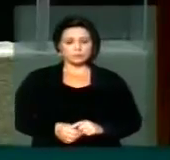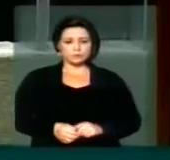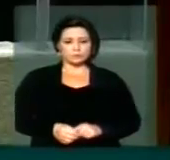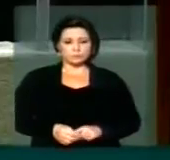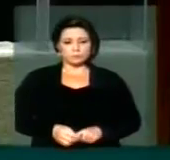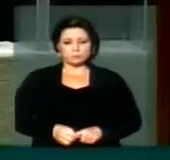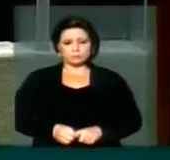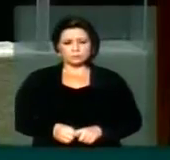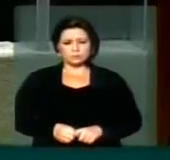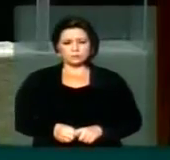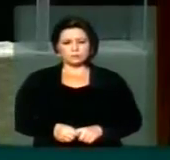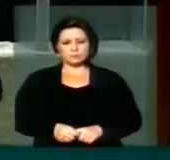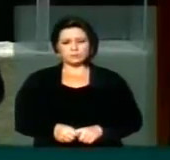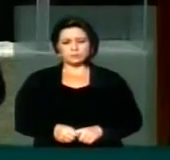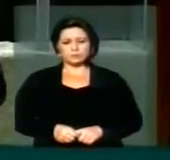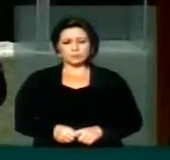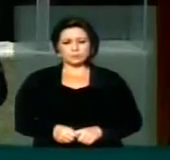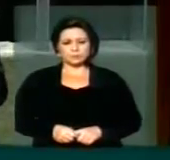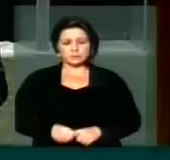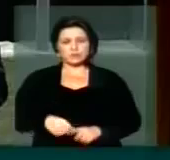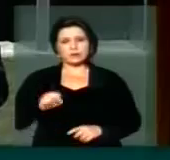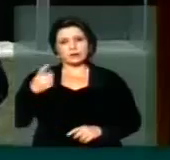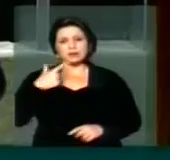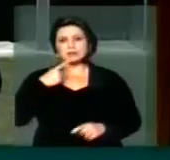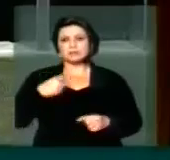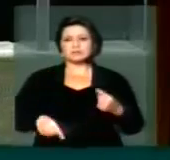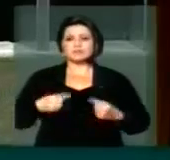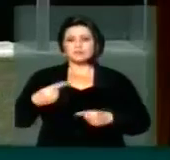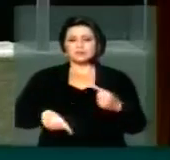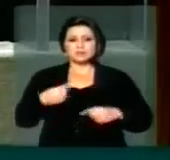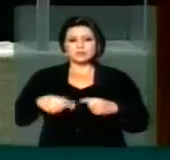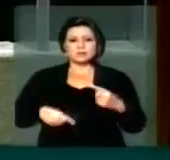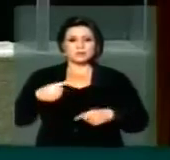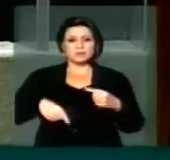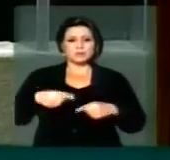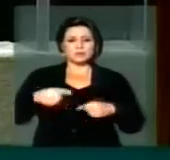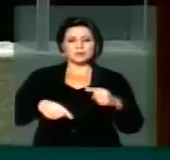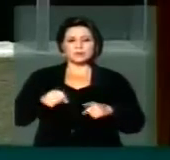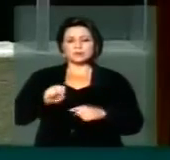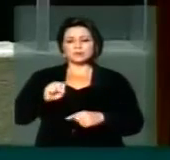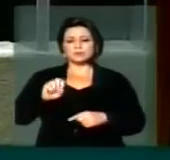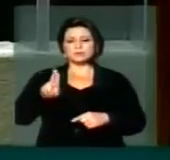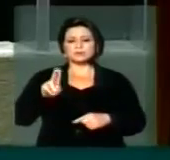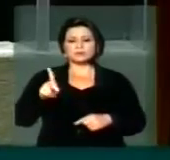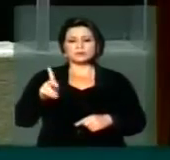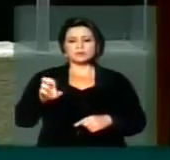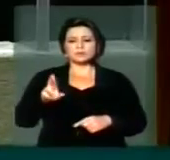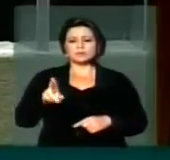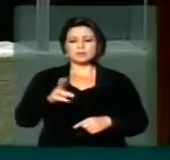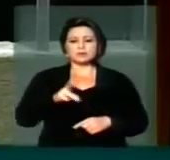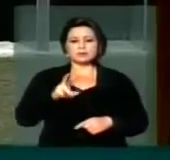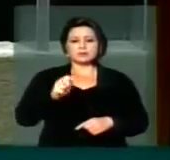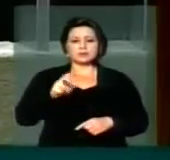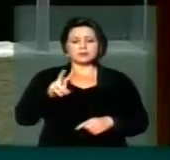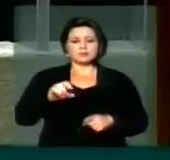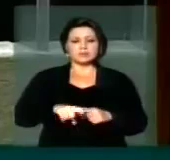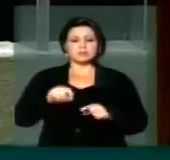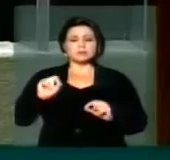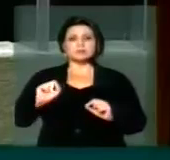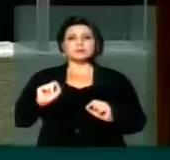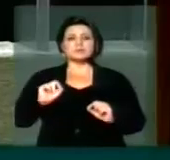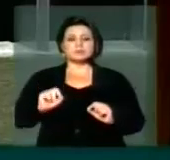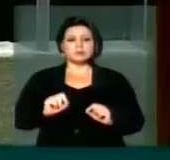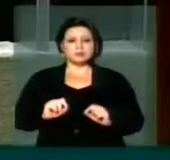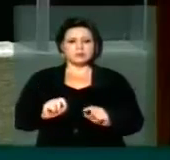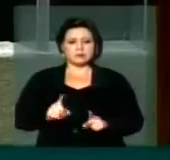claro que se a gente fosse discutir seriamente aqui o superávit, a gente ia dizer assim, o